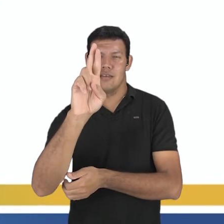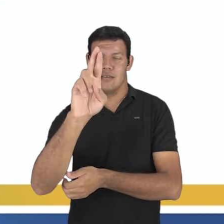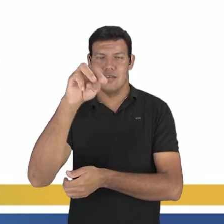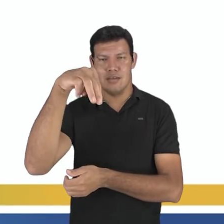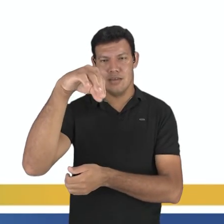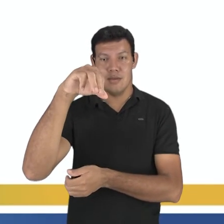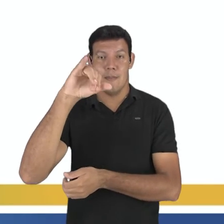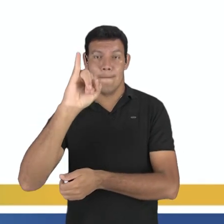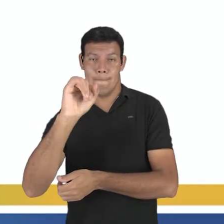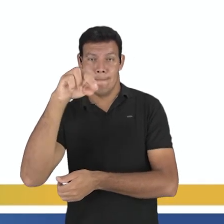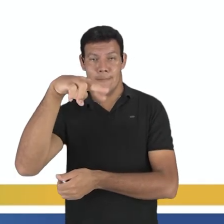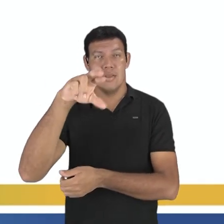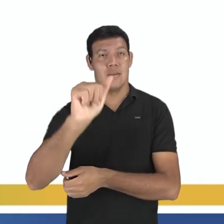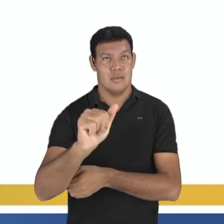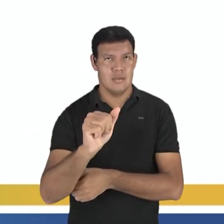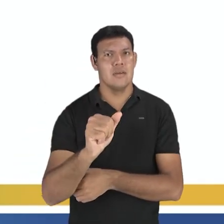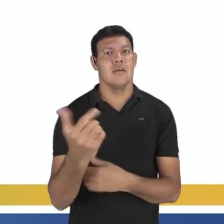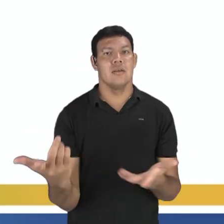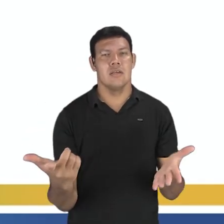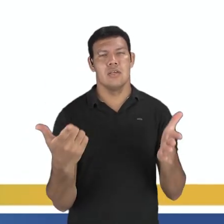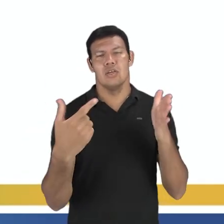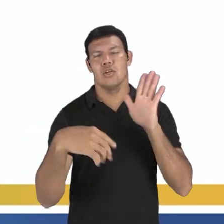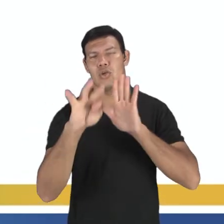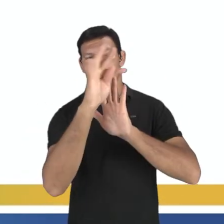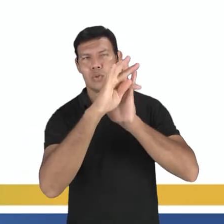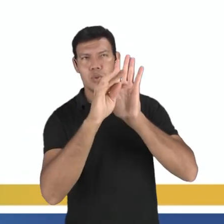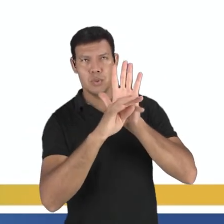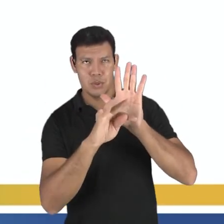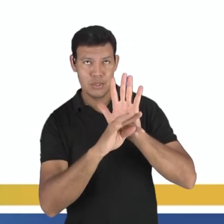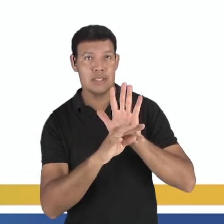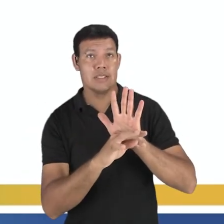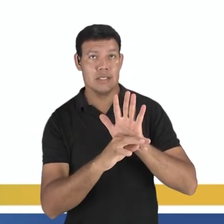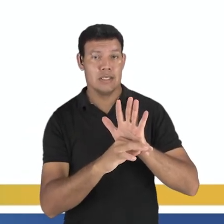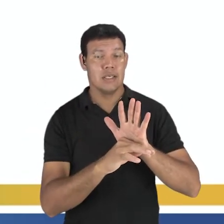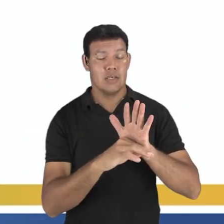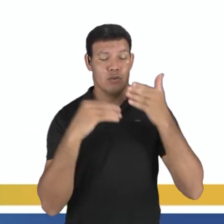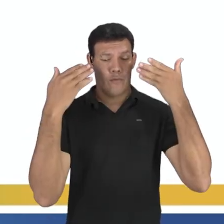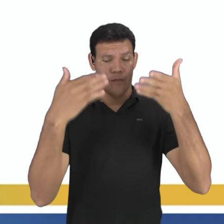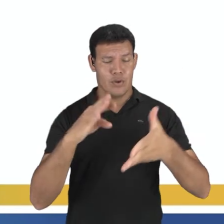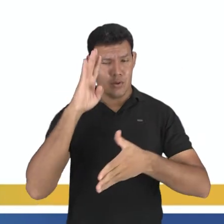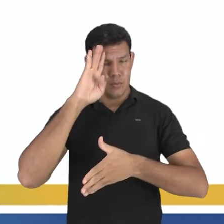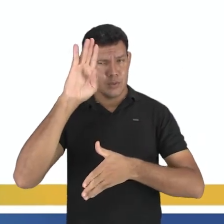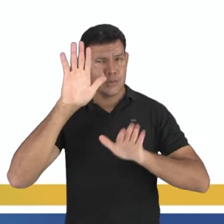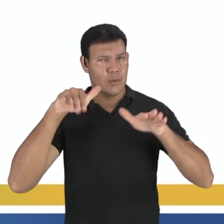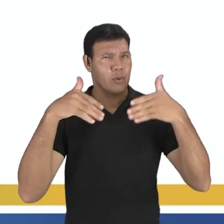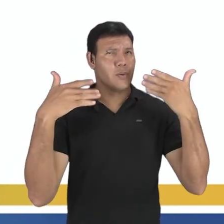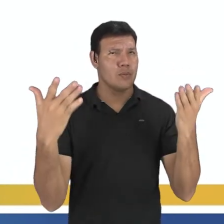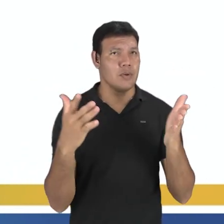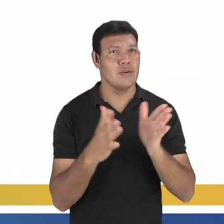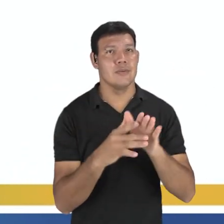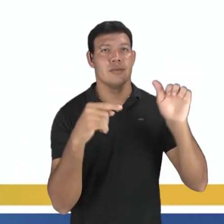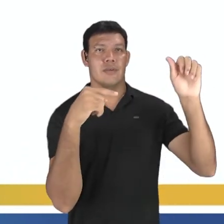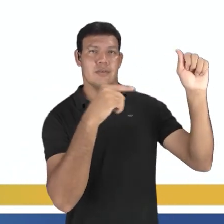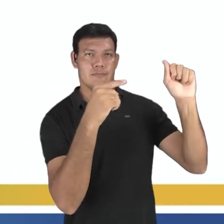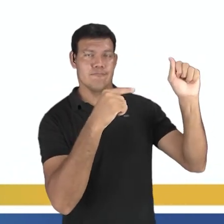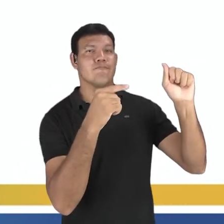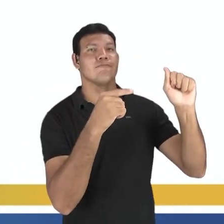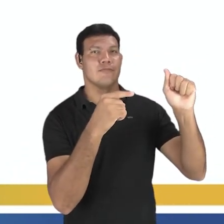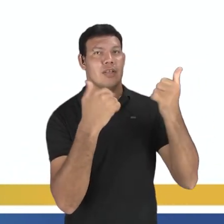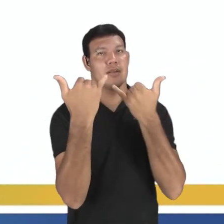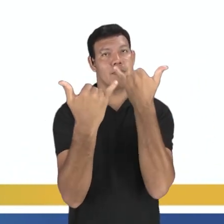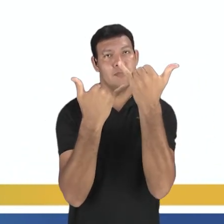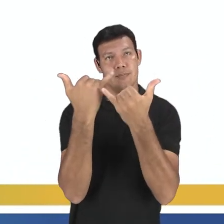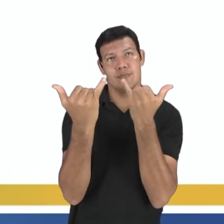só. O texto trata principalmente A, das aventuras de uma menina,